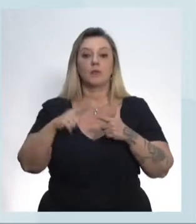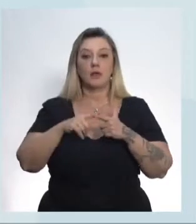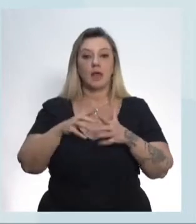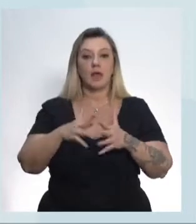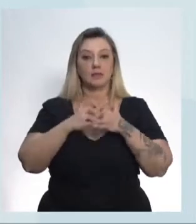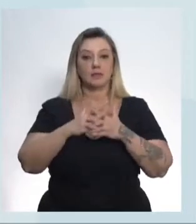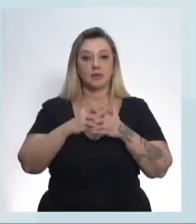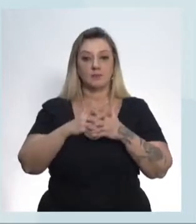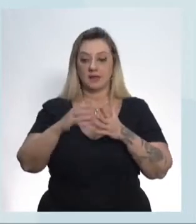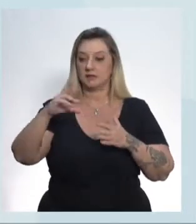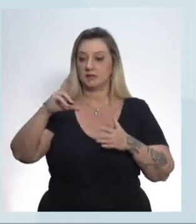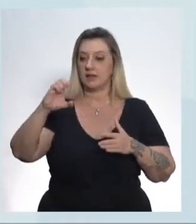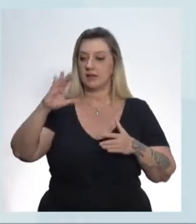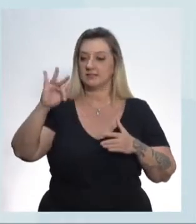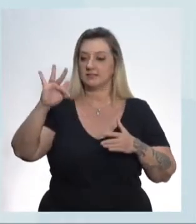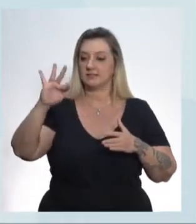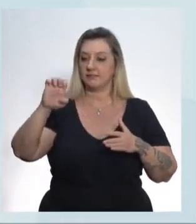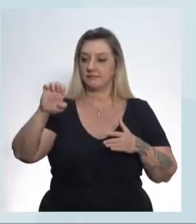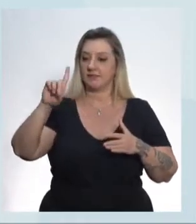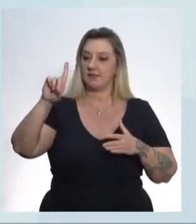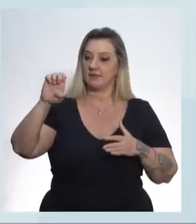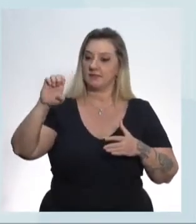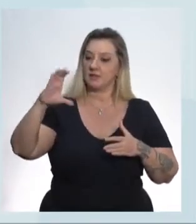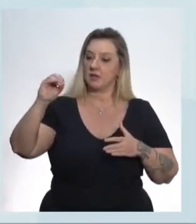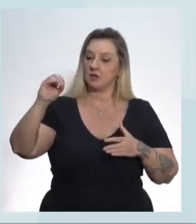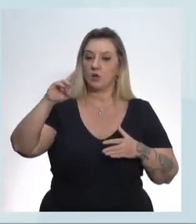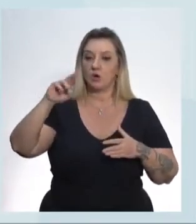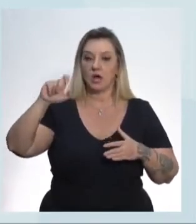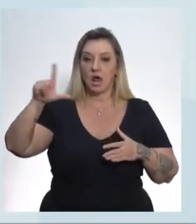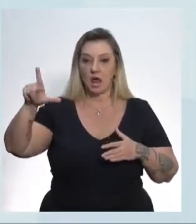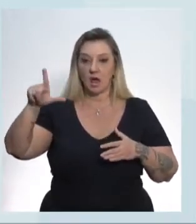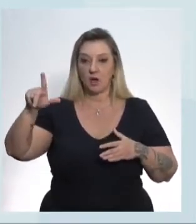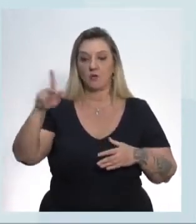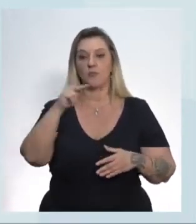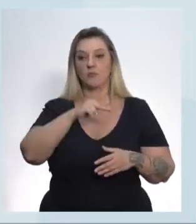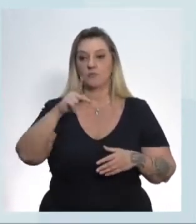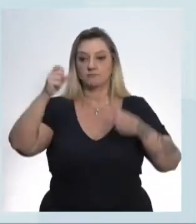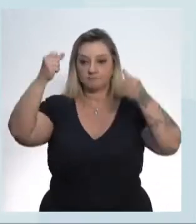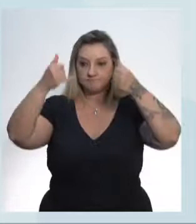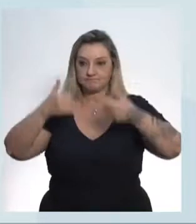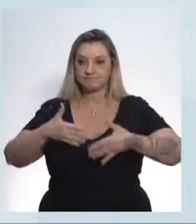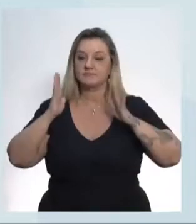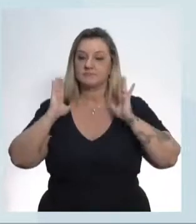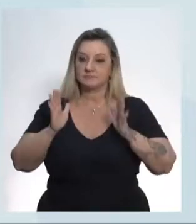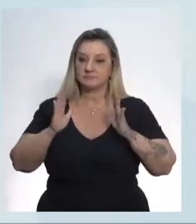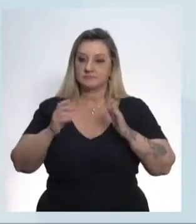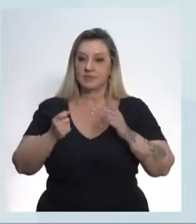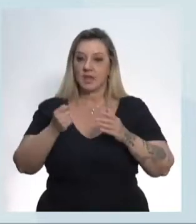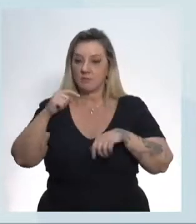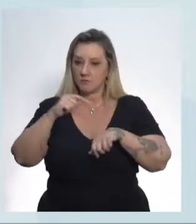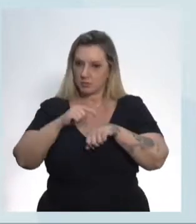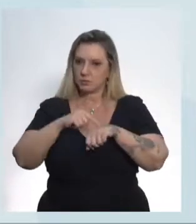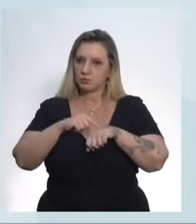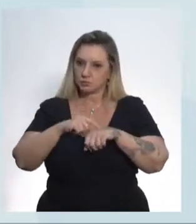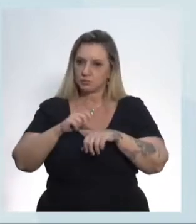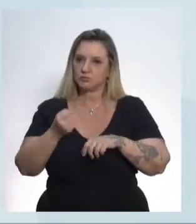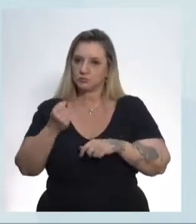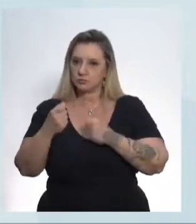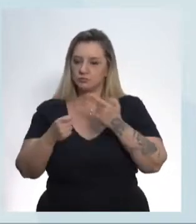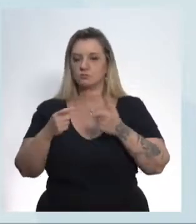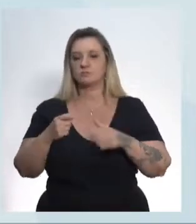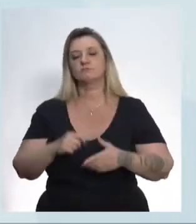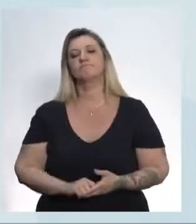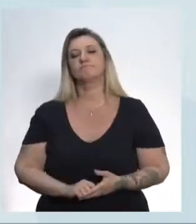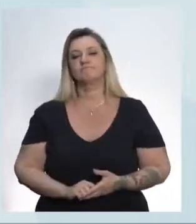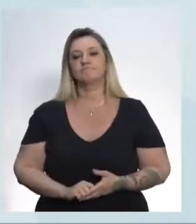corais? Então, né, o professor já contextualizou aqui para vocês. Vocês vão ter alguns minutos, né, para